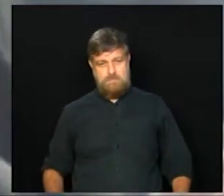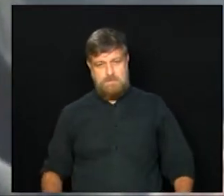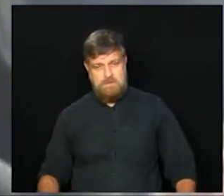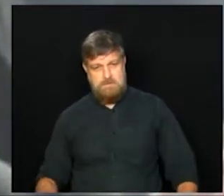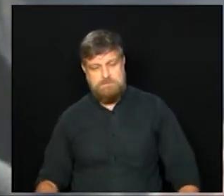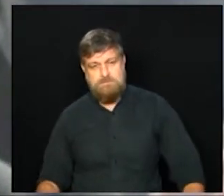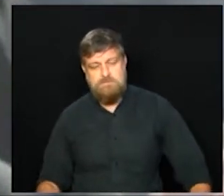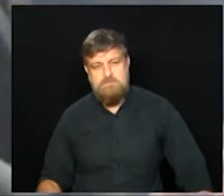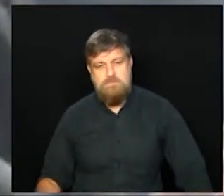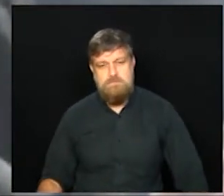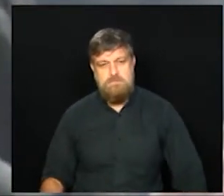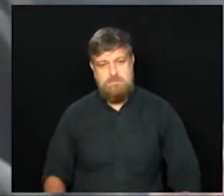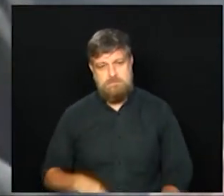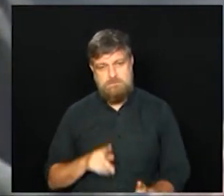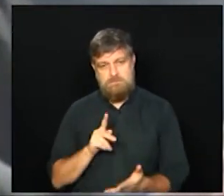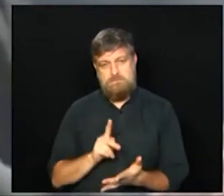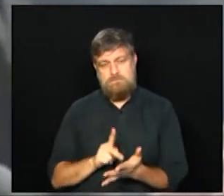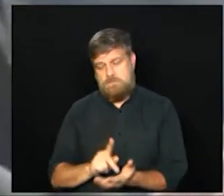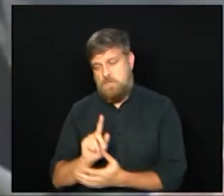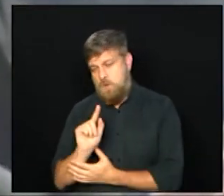Na verdade, né,